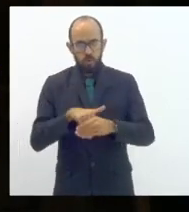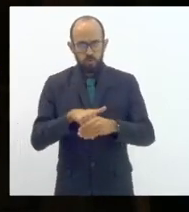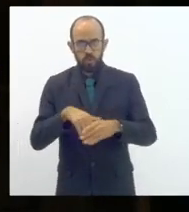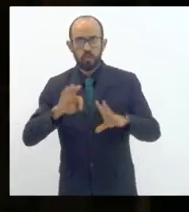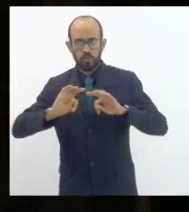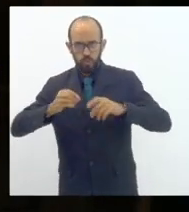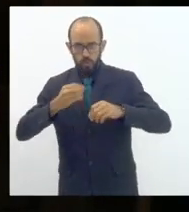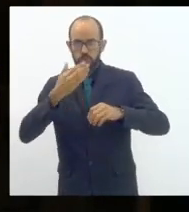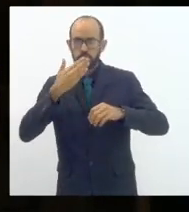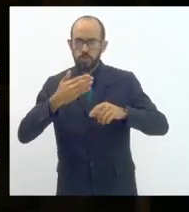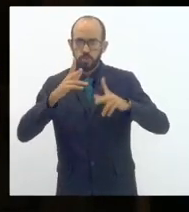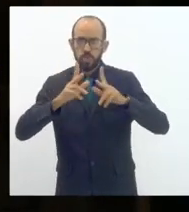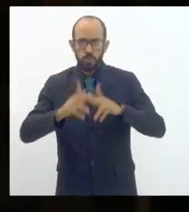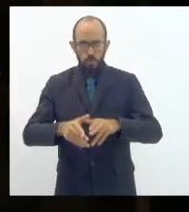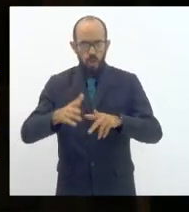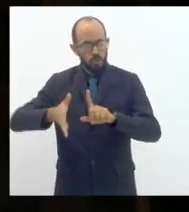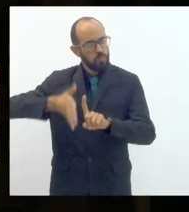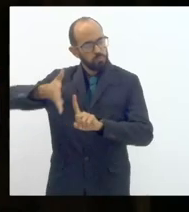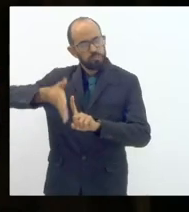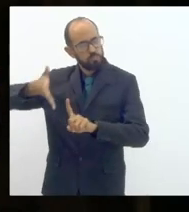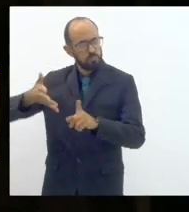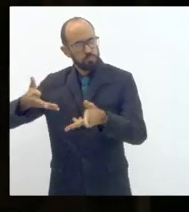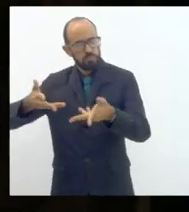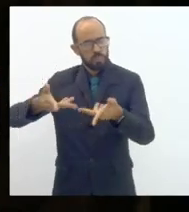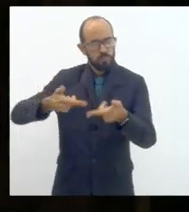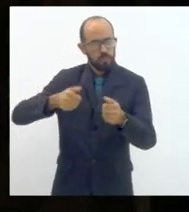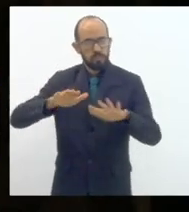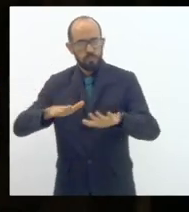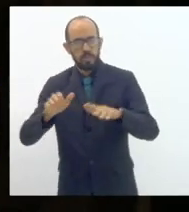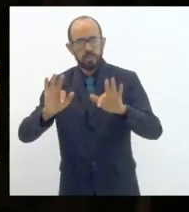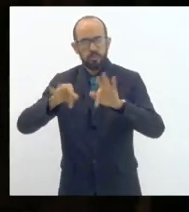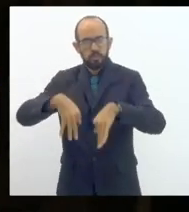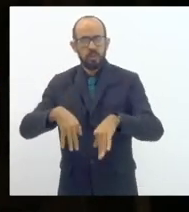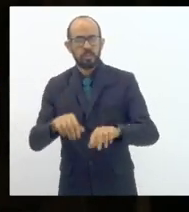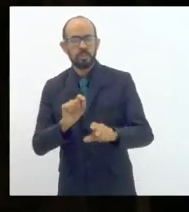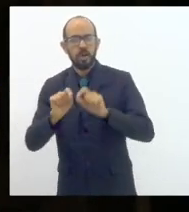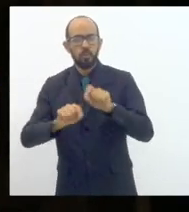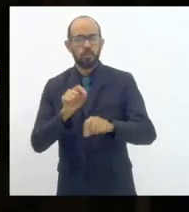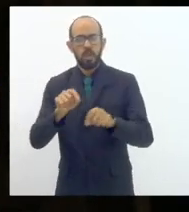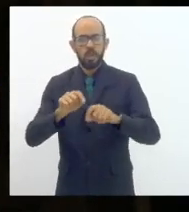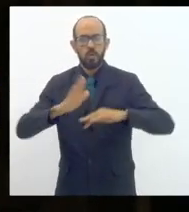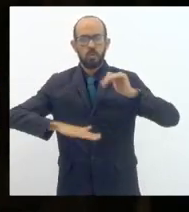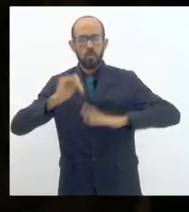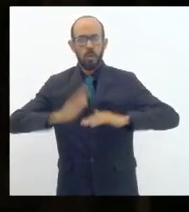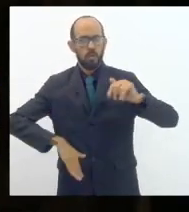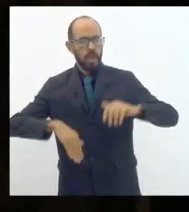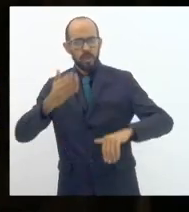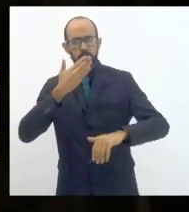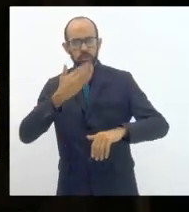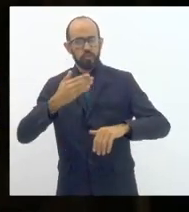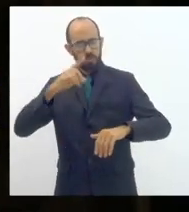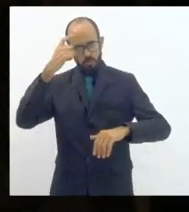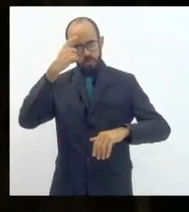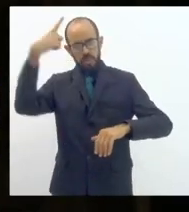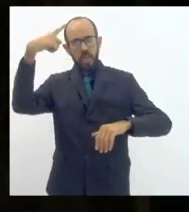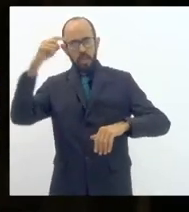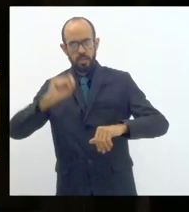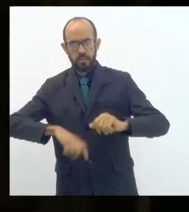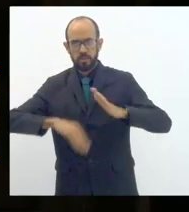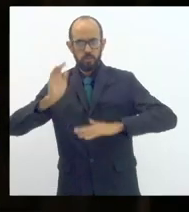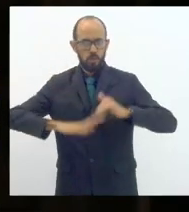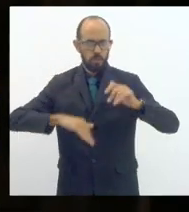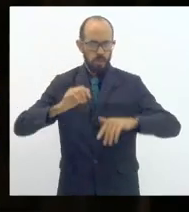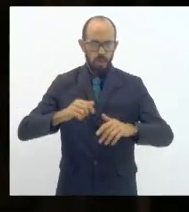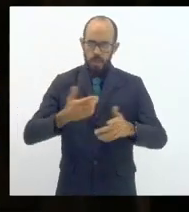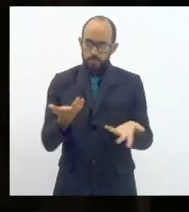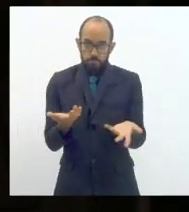que aqui passaram fizeram um brilhante discurso, mas aqui eu quero encerrar dizendo, independente de ideologia, independente de